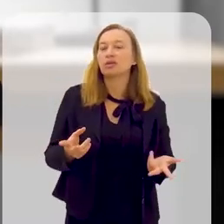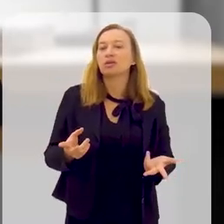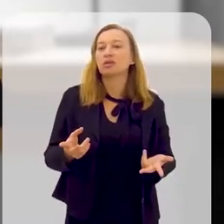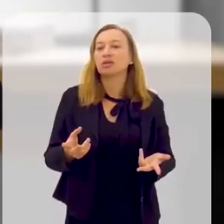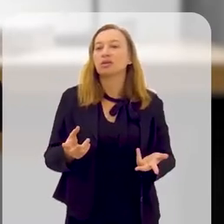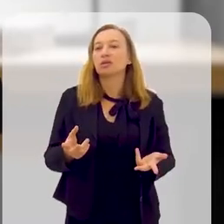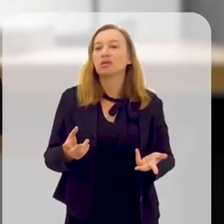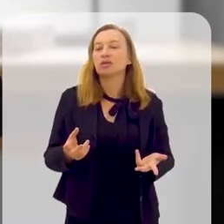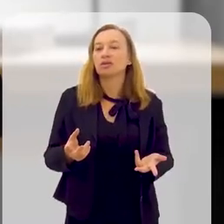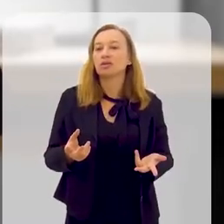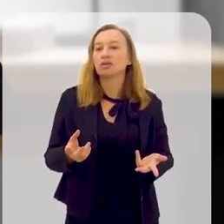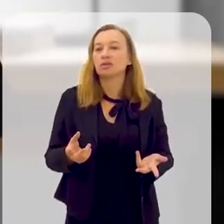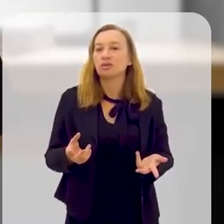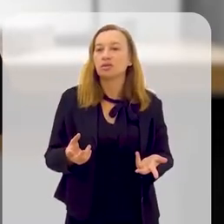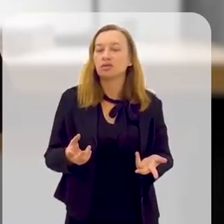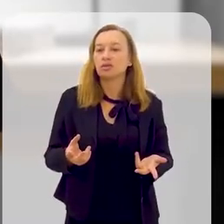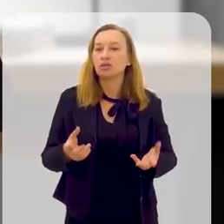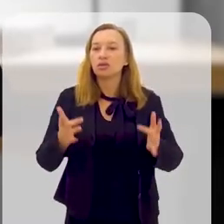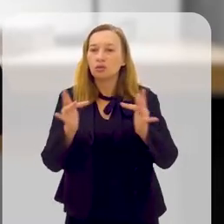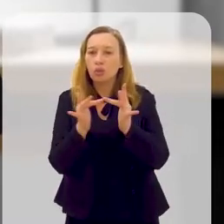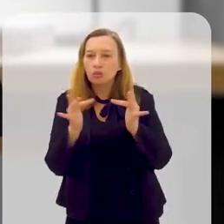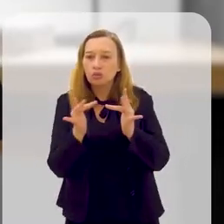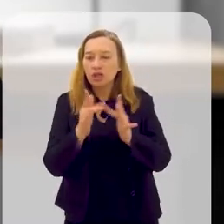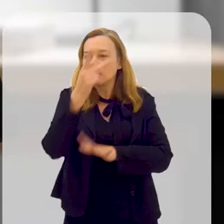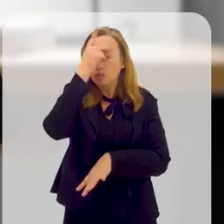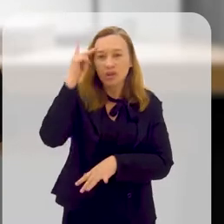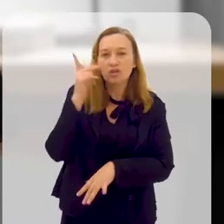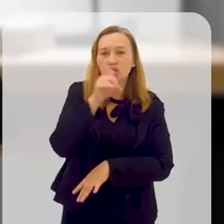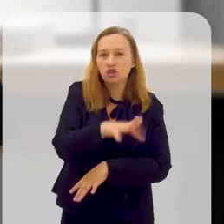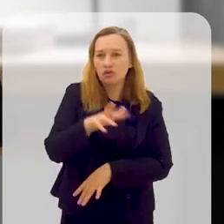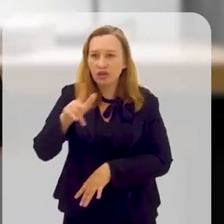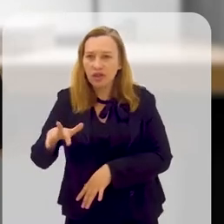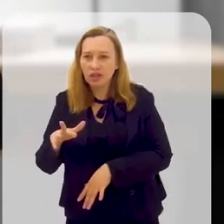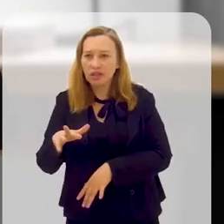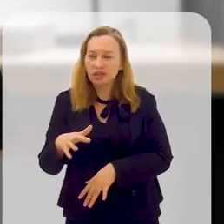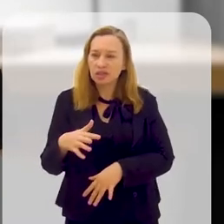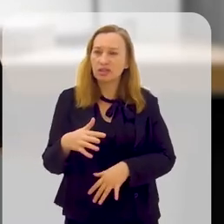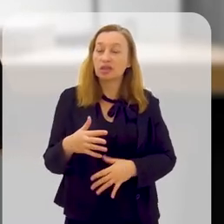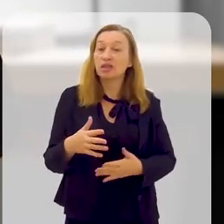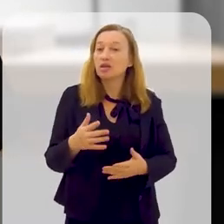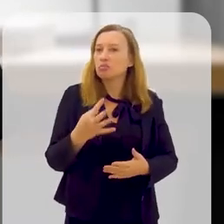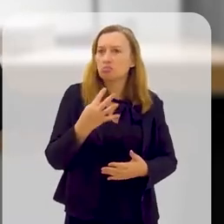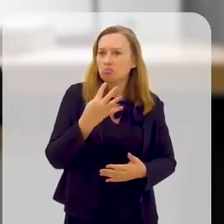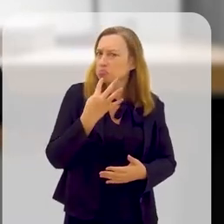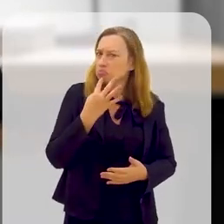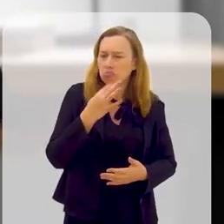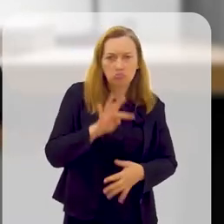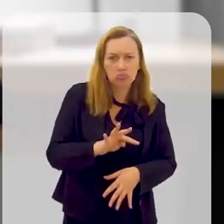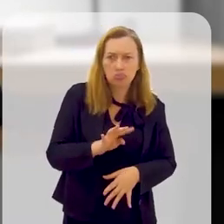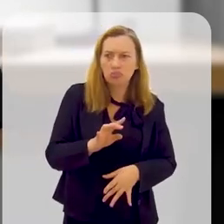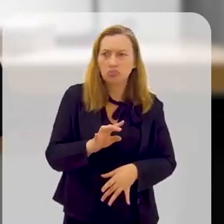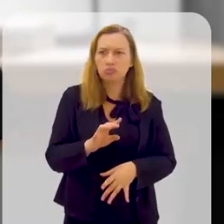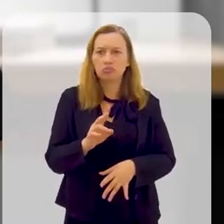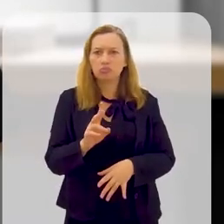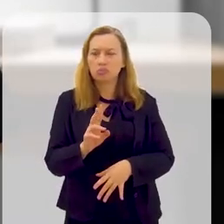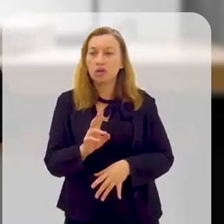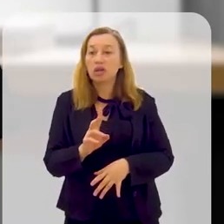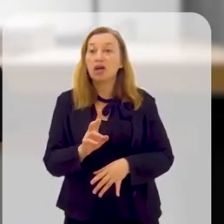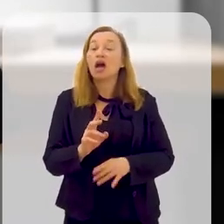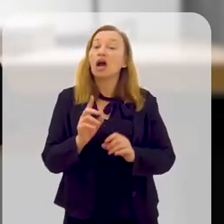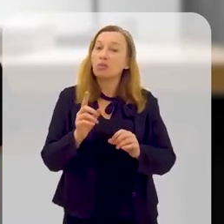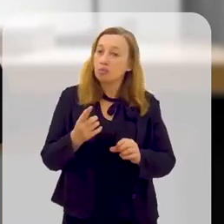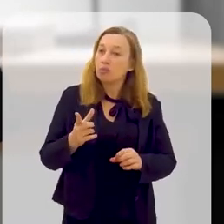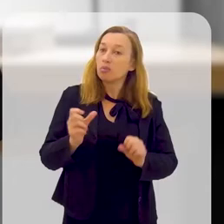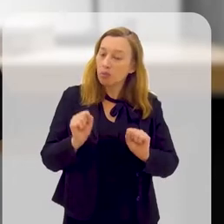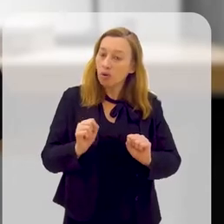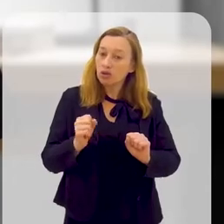enriquecimento no contato com pessoas diferentes a gente não pode esquecer que em algum momento a